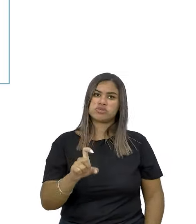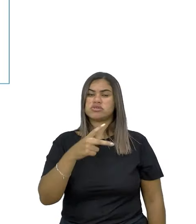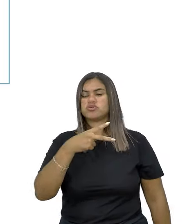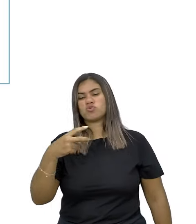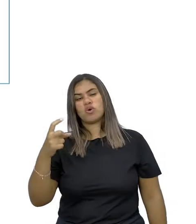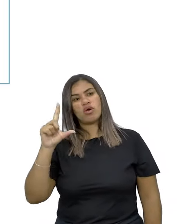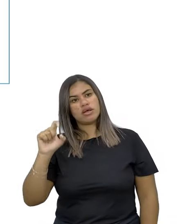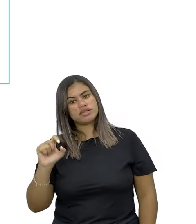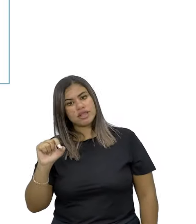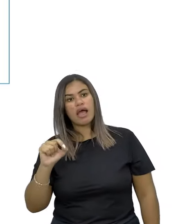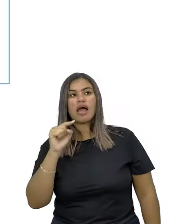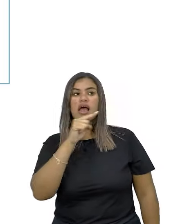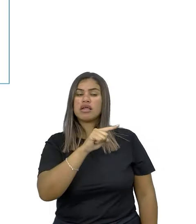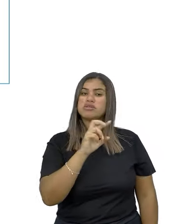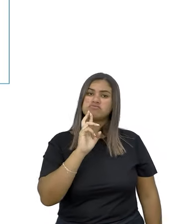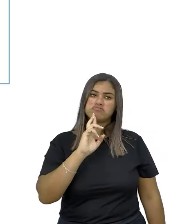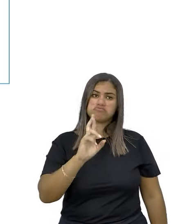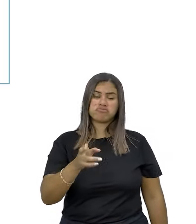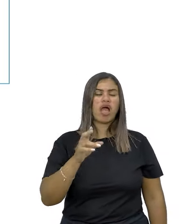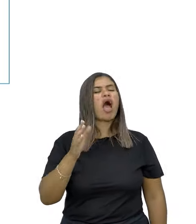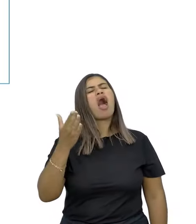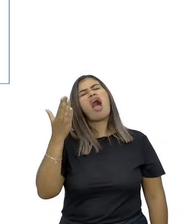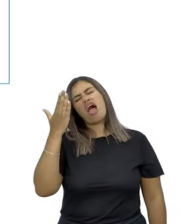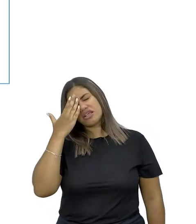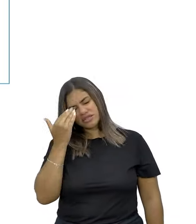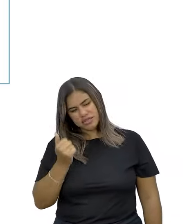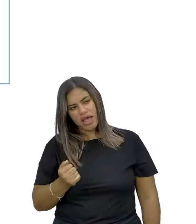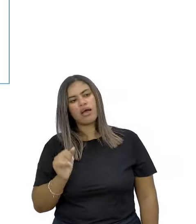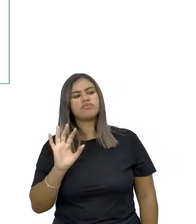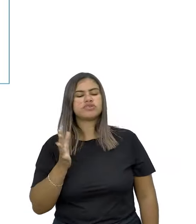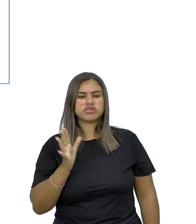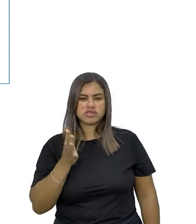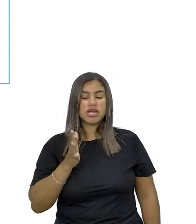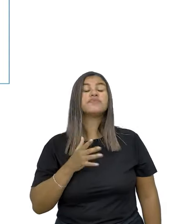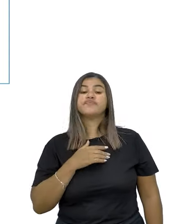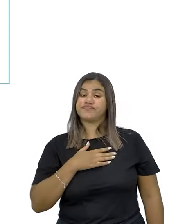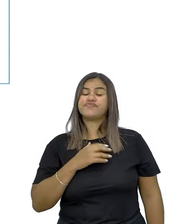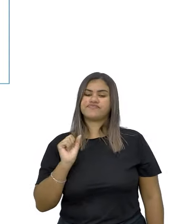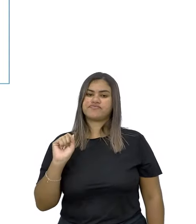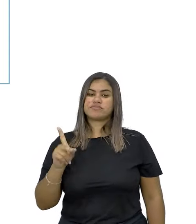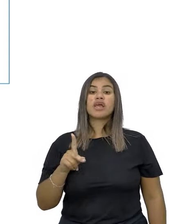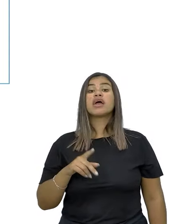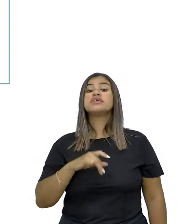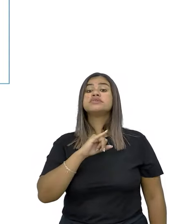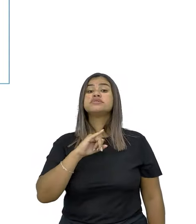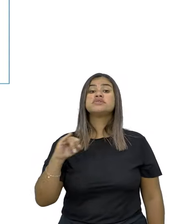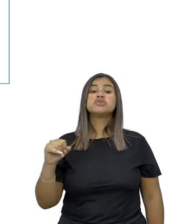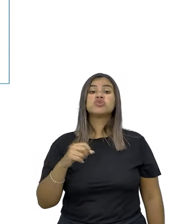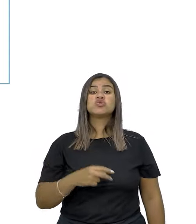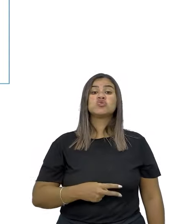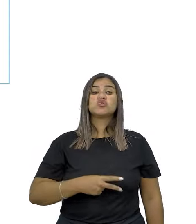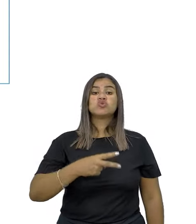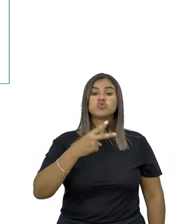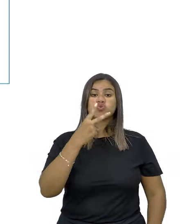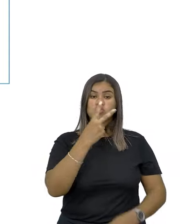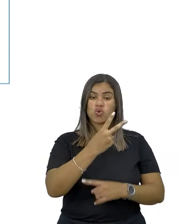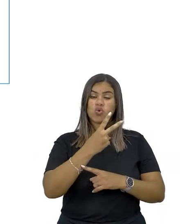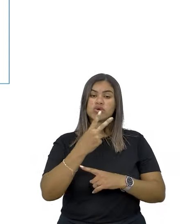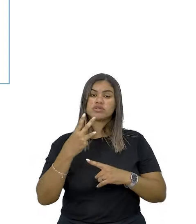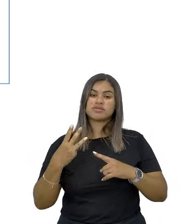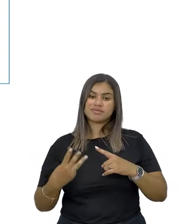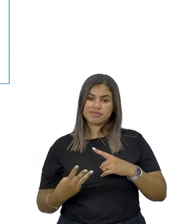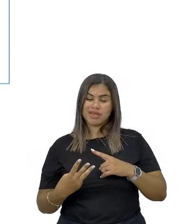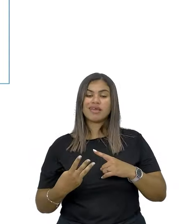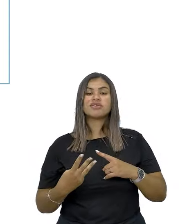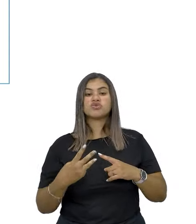bom, ele vai resolver, eu vou falar, ele sabe resolver a equação do primeiro grau, certo? Se eu colocar 2/3 de x igual